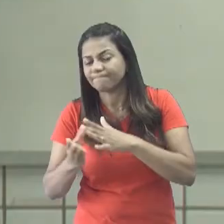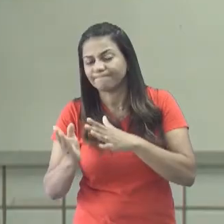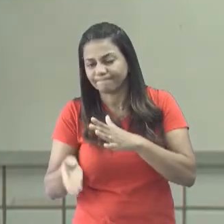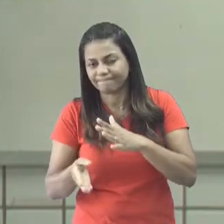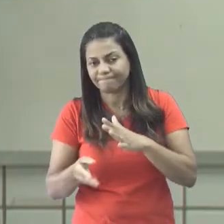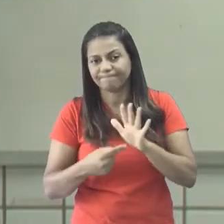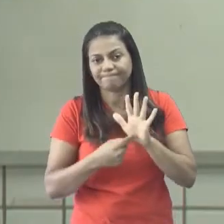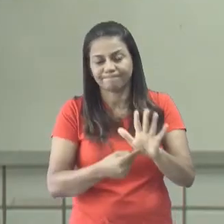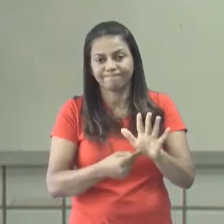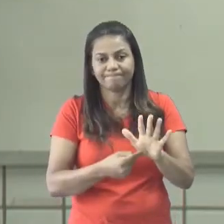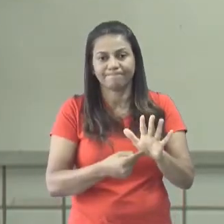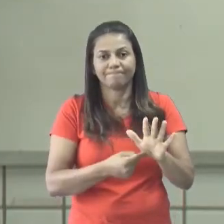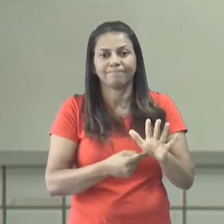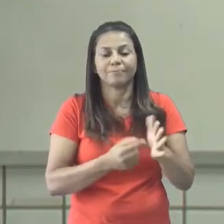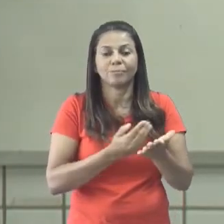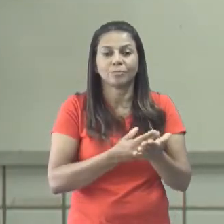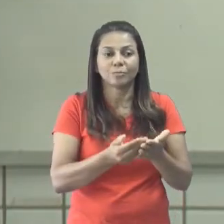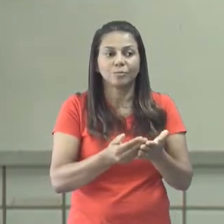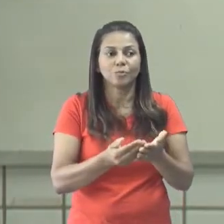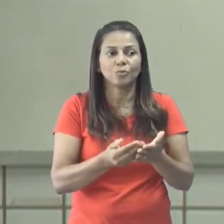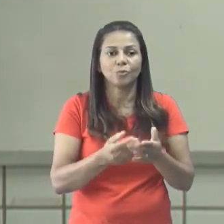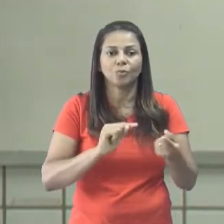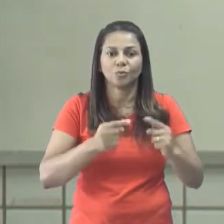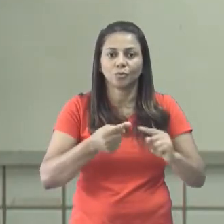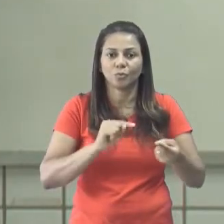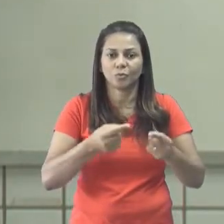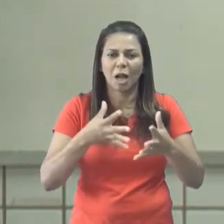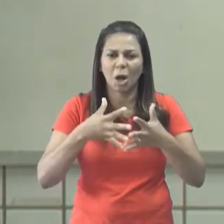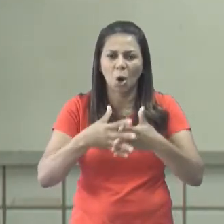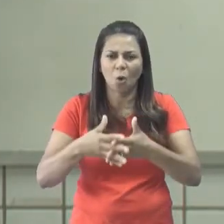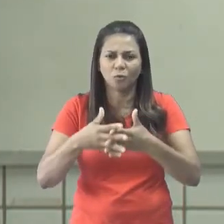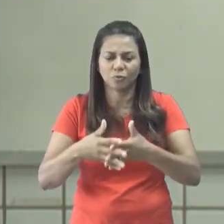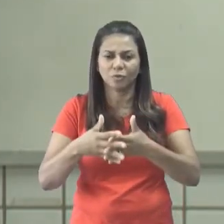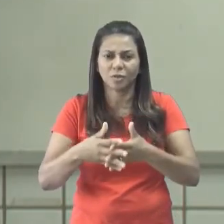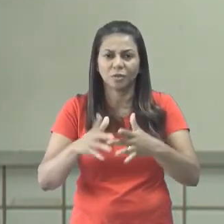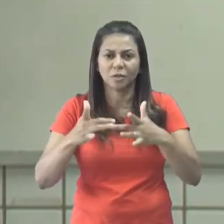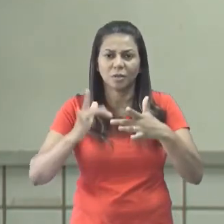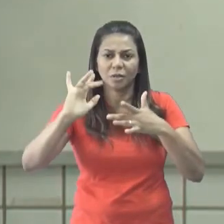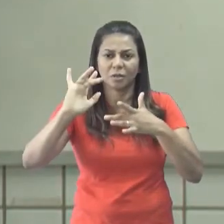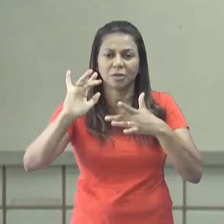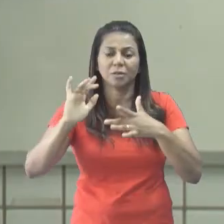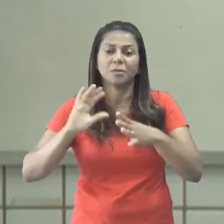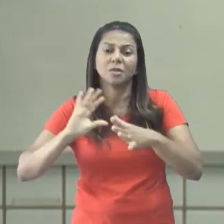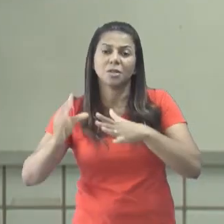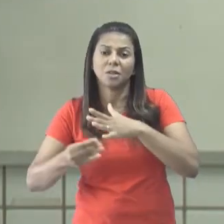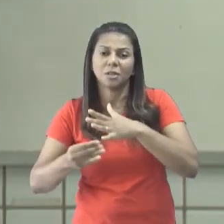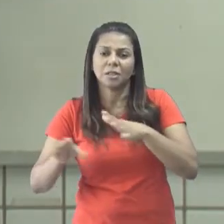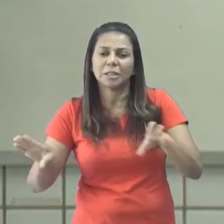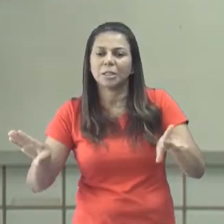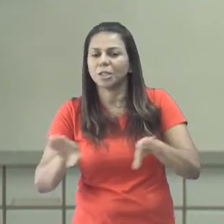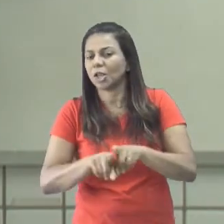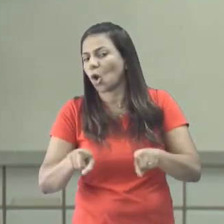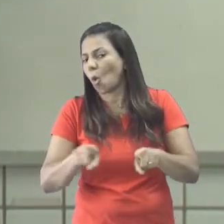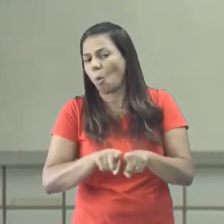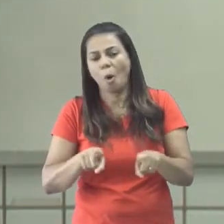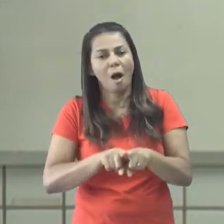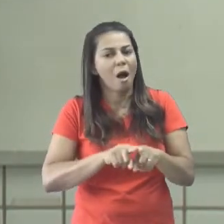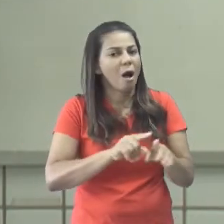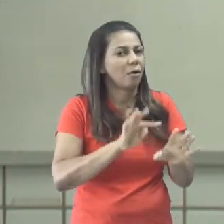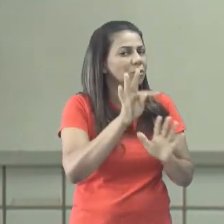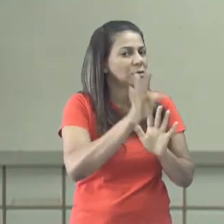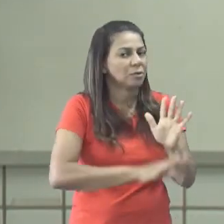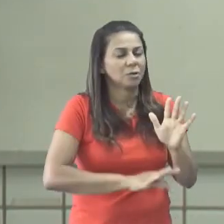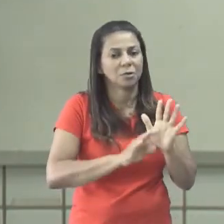exposição, situação inicial, conflito, complicação, clímax e desfecho. É a mesma estrutura do texto